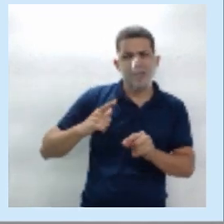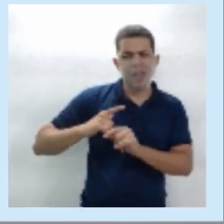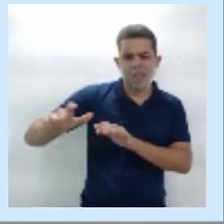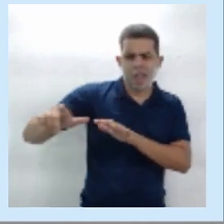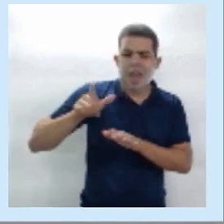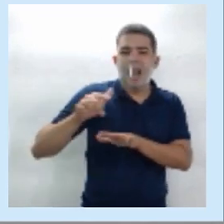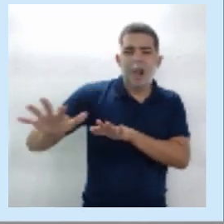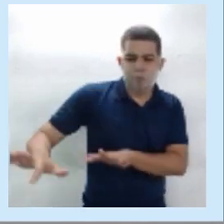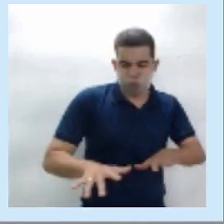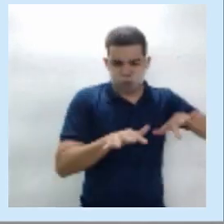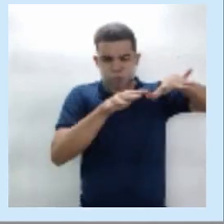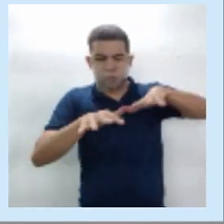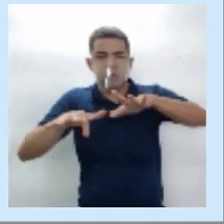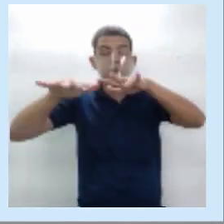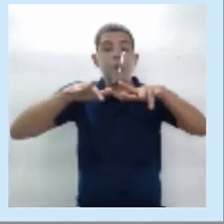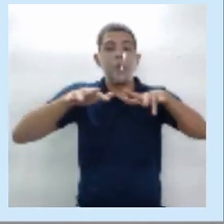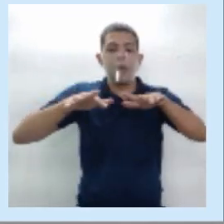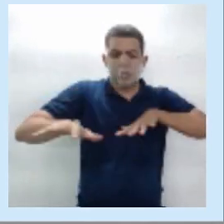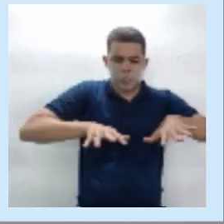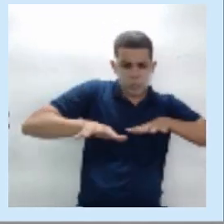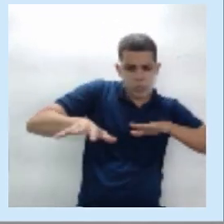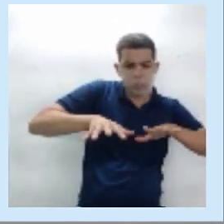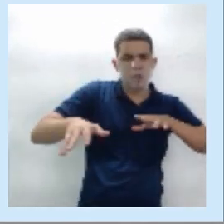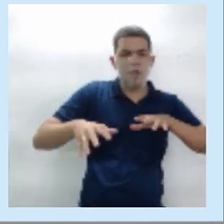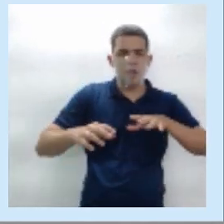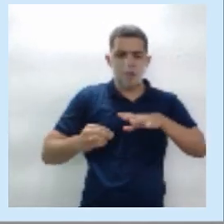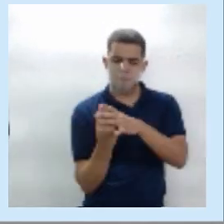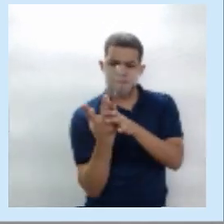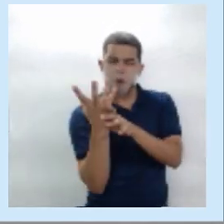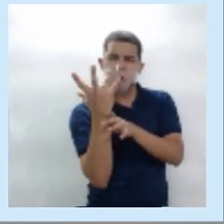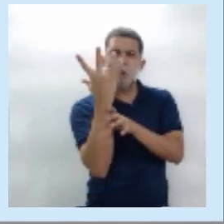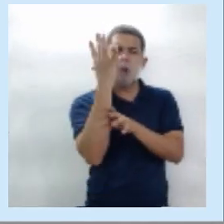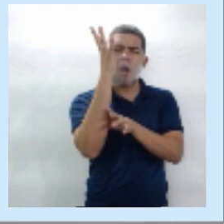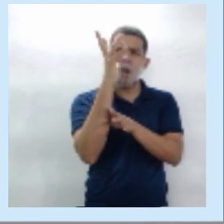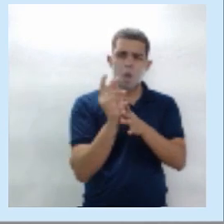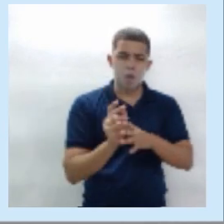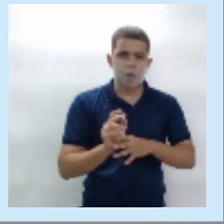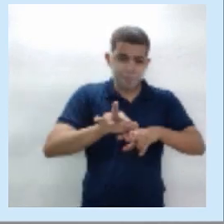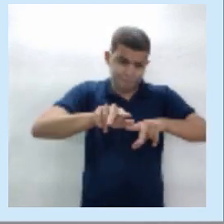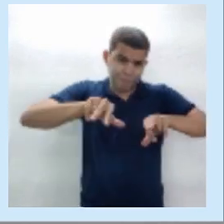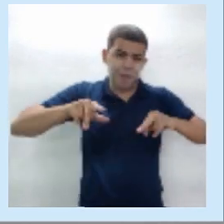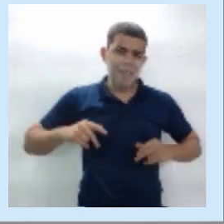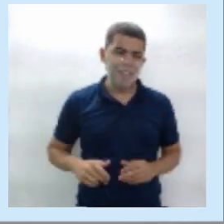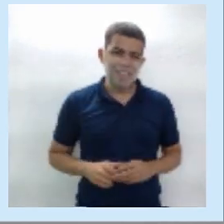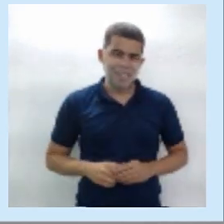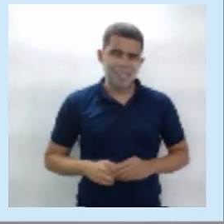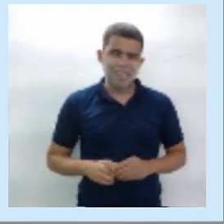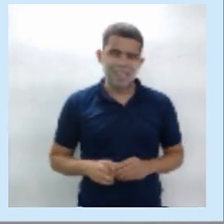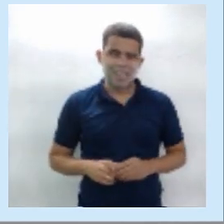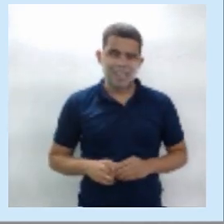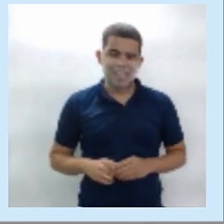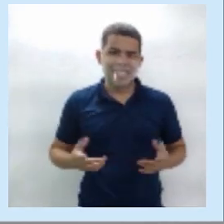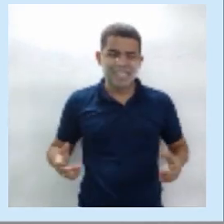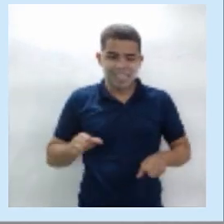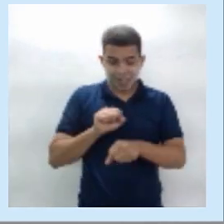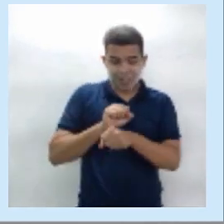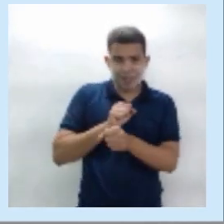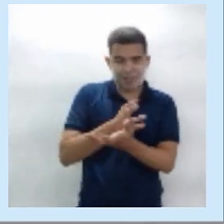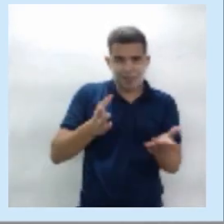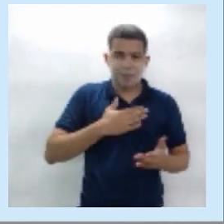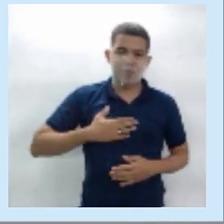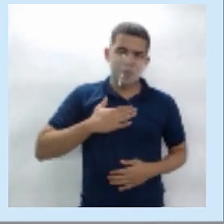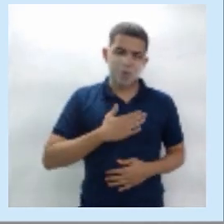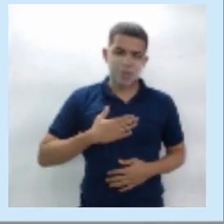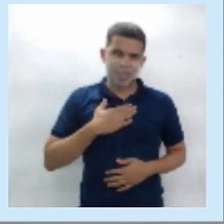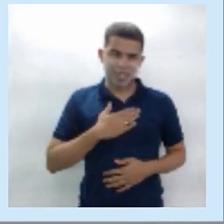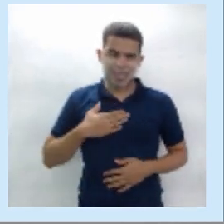vocês, os tsunamis, terremotos, erupções vulcânicas. Bom, eu